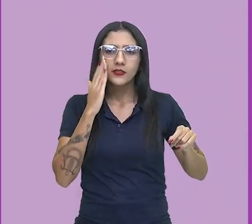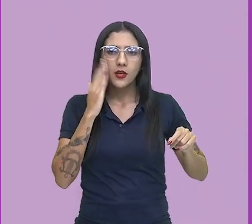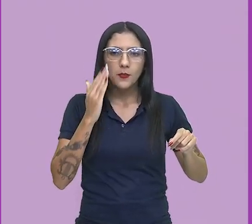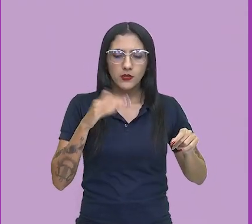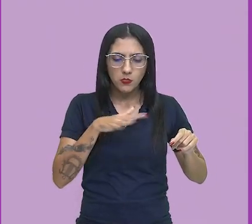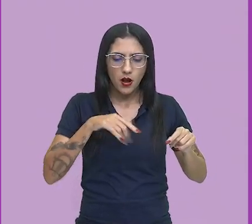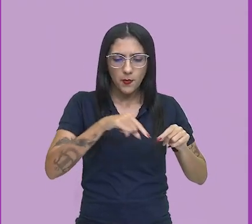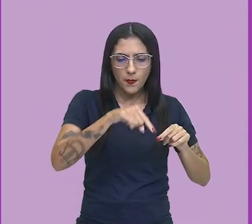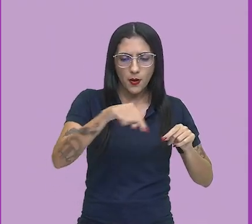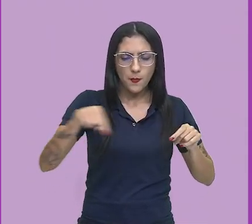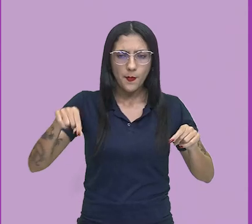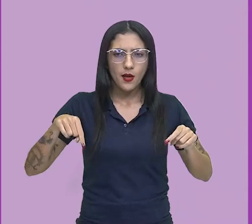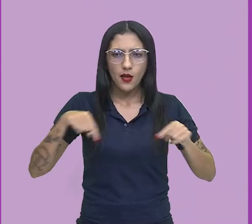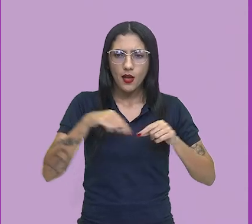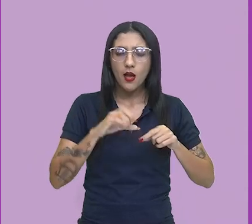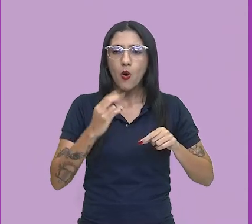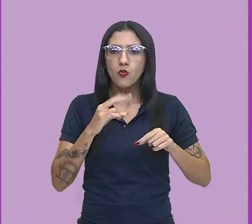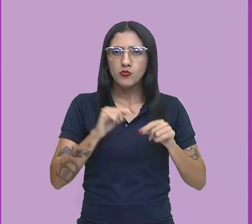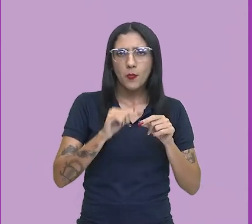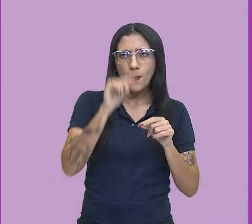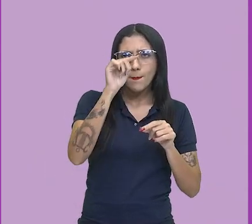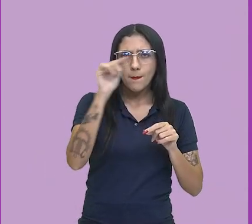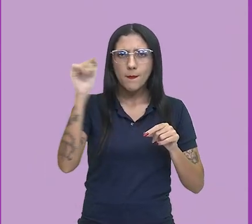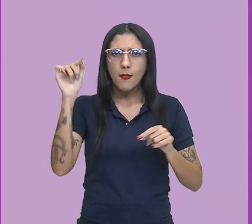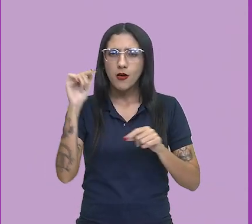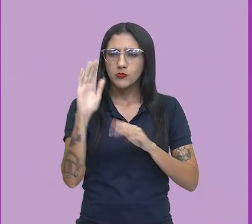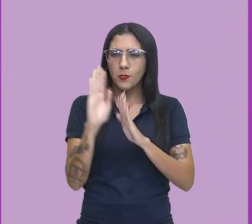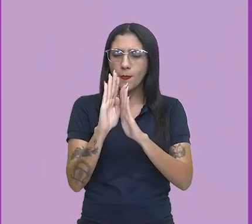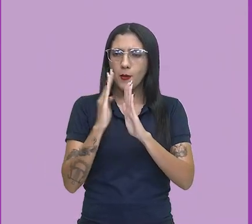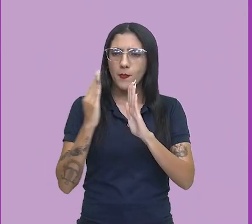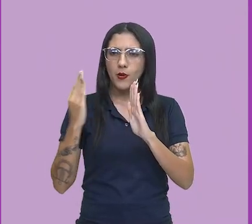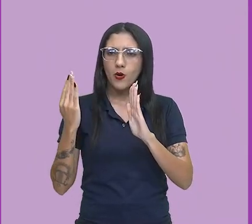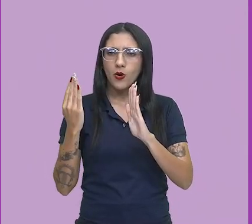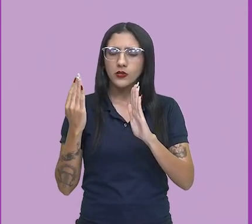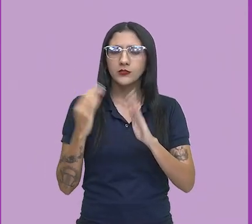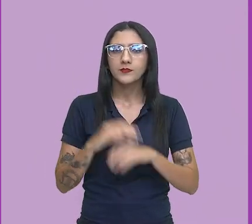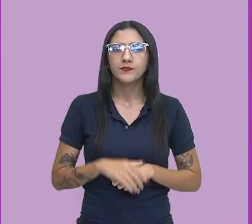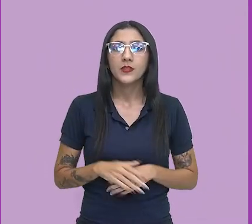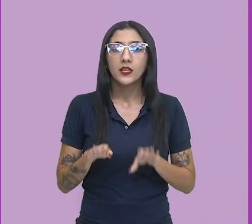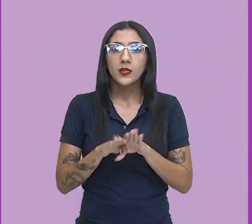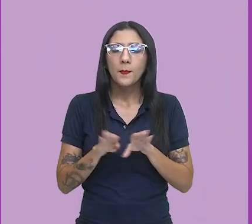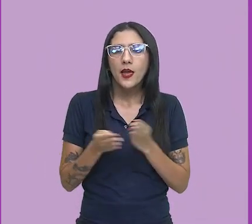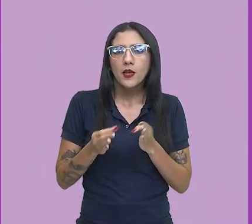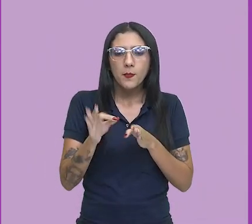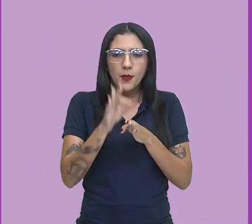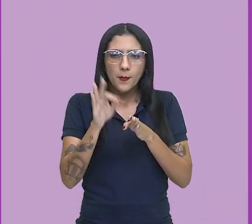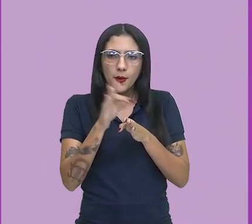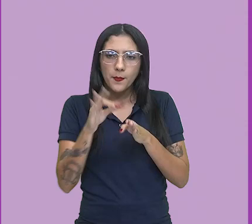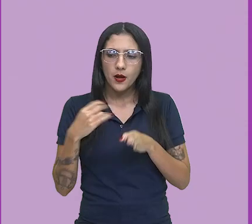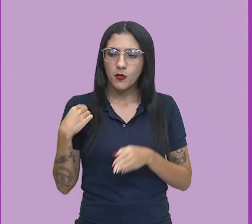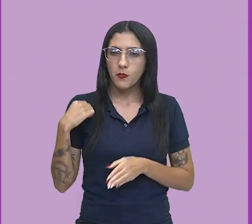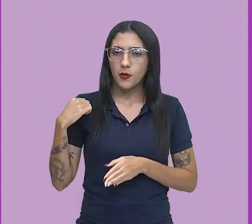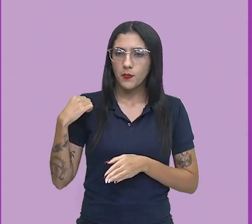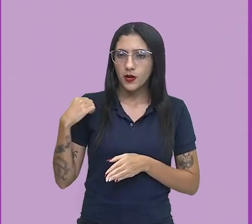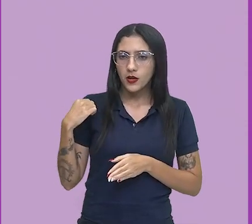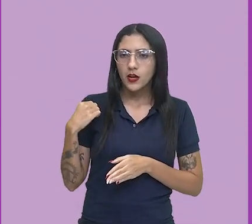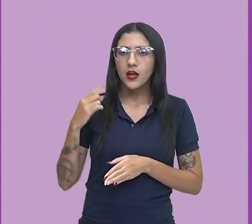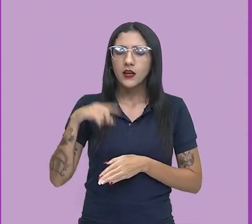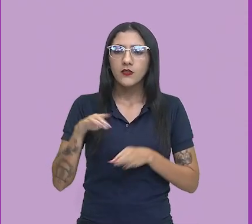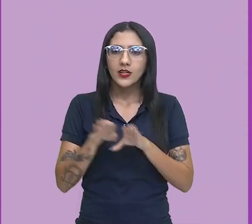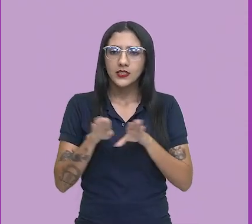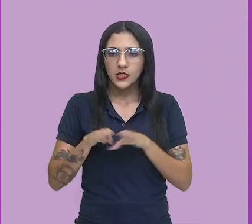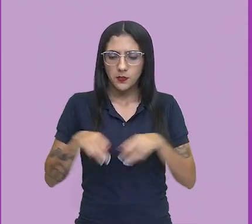piso da sala, né? De uma porta. No caso das costureiras, elas utilizam a fita métrica, né, para medir